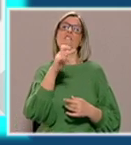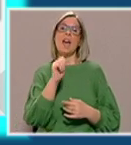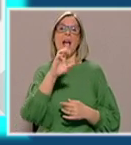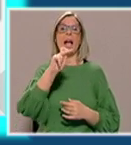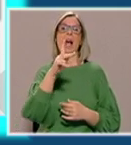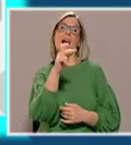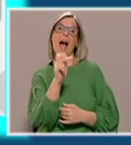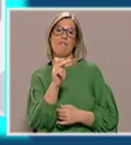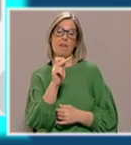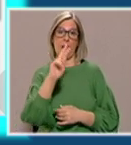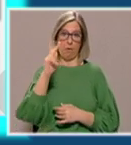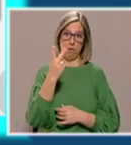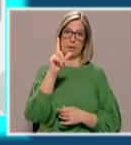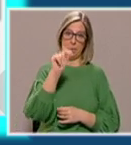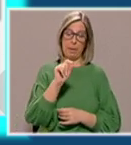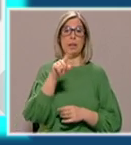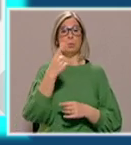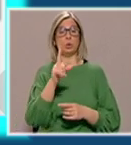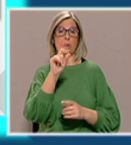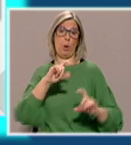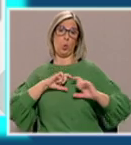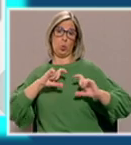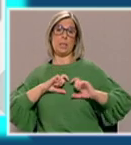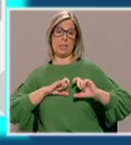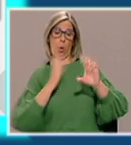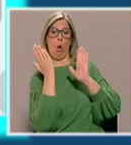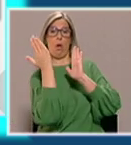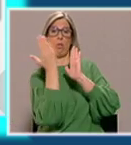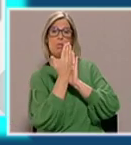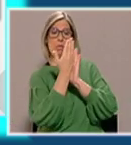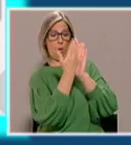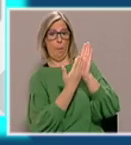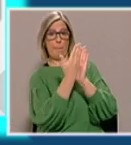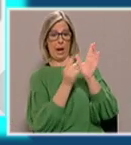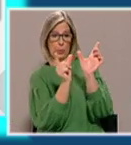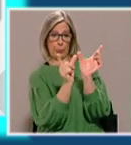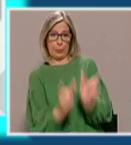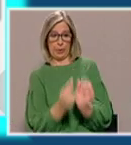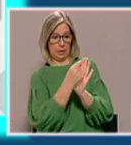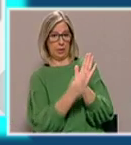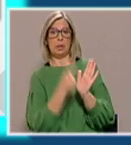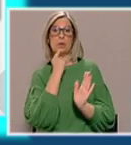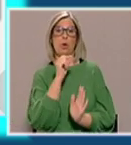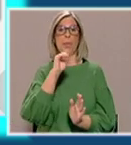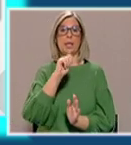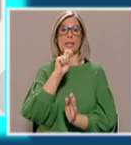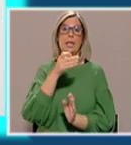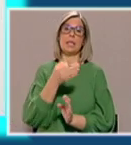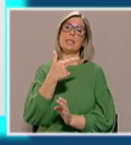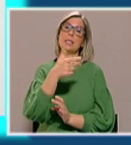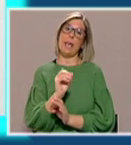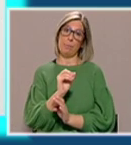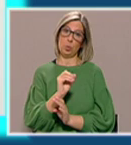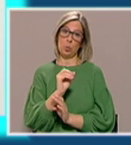septo, a estrutura que faz parte do miocárdio e que divide a parte esquerda da parte direita do coração. Pronto, depois desta